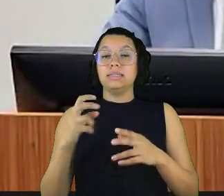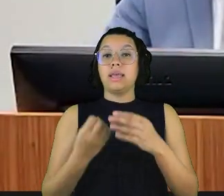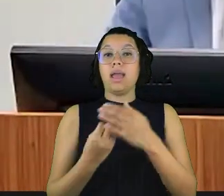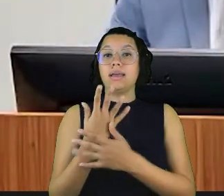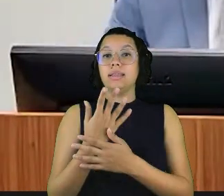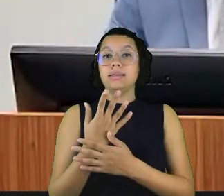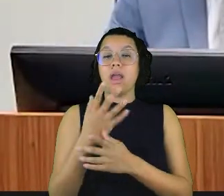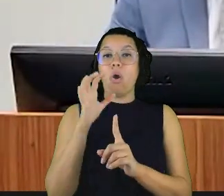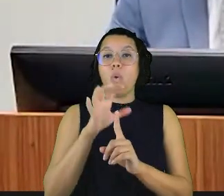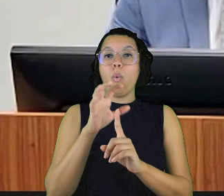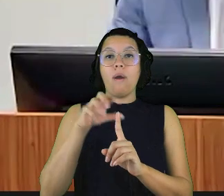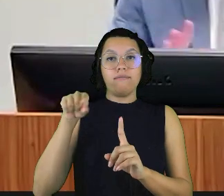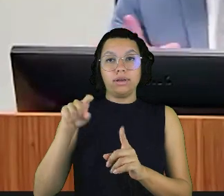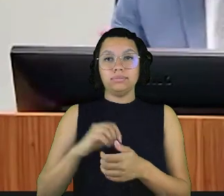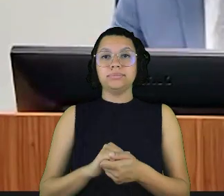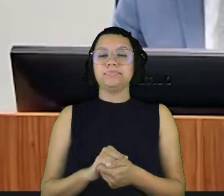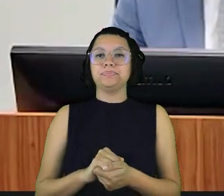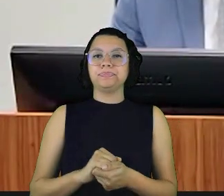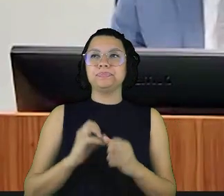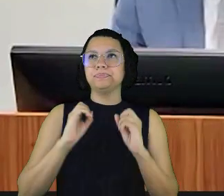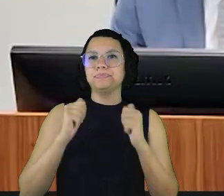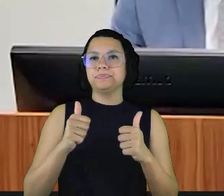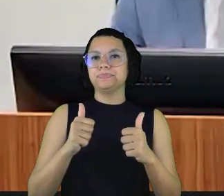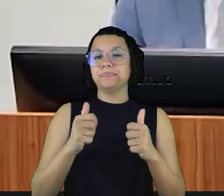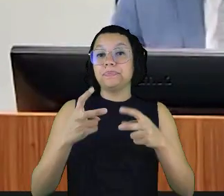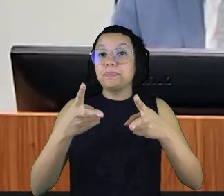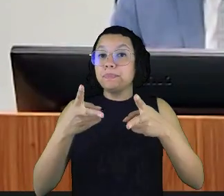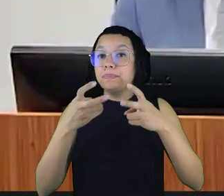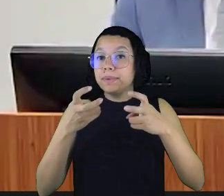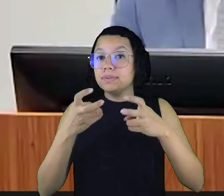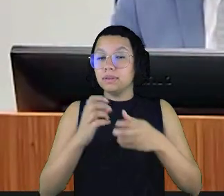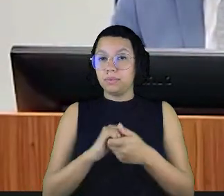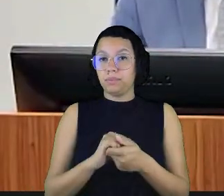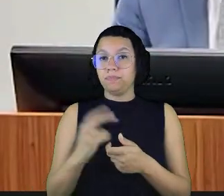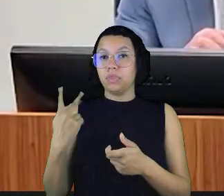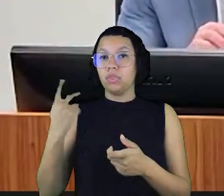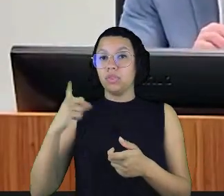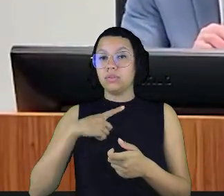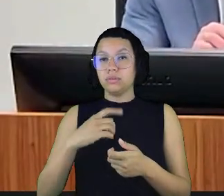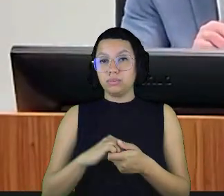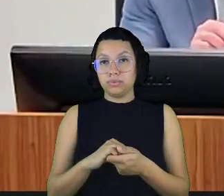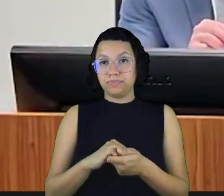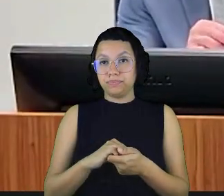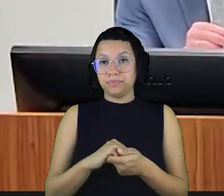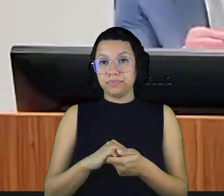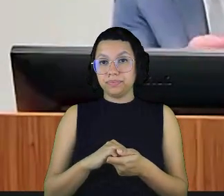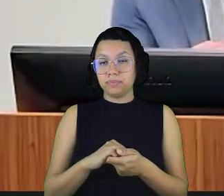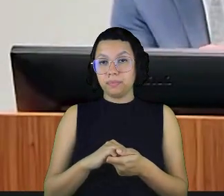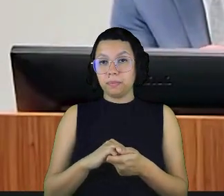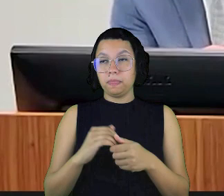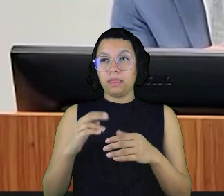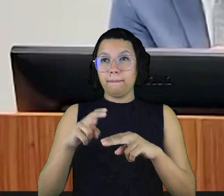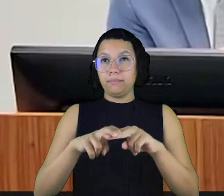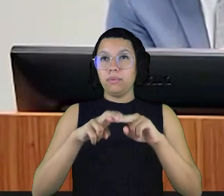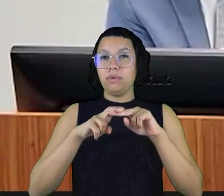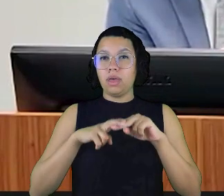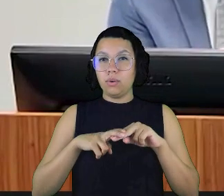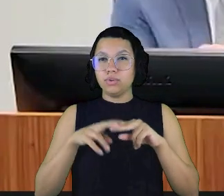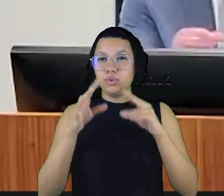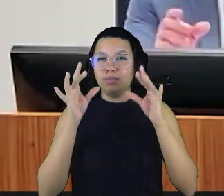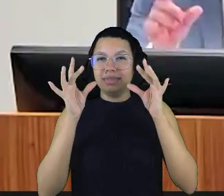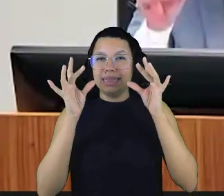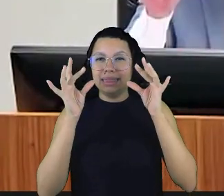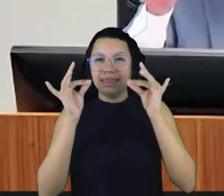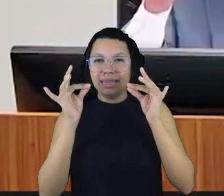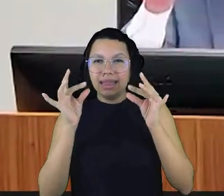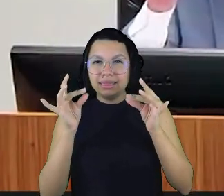bem. Percebam que nós temos, em função de um detalhe, que